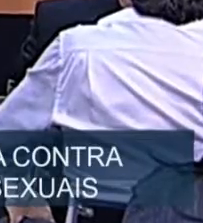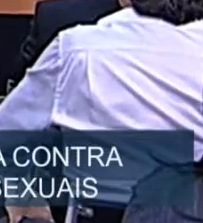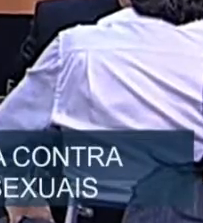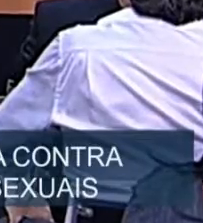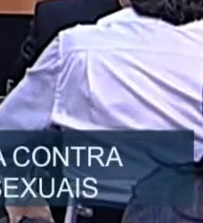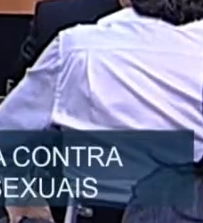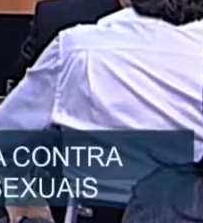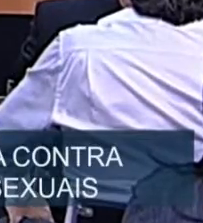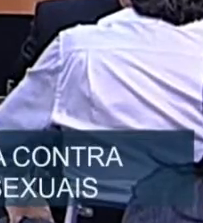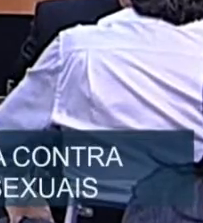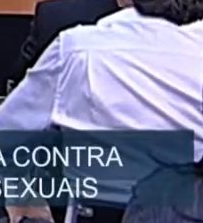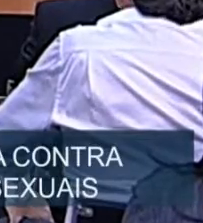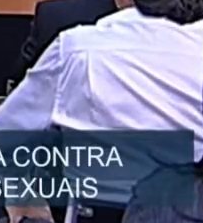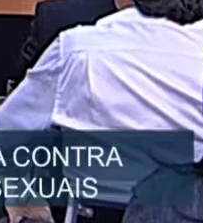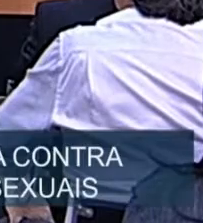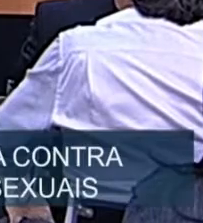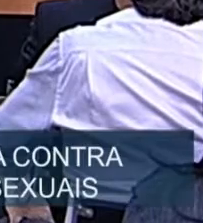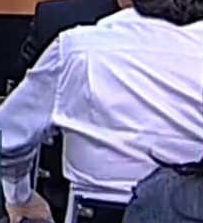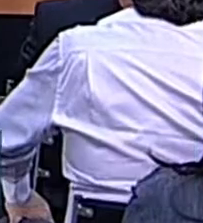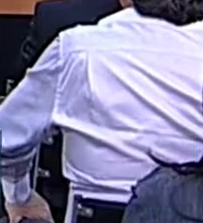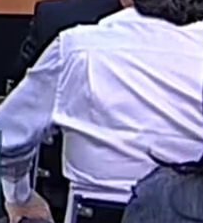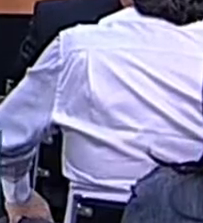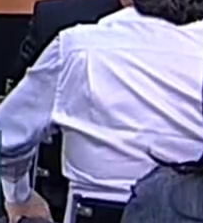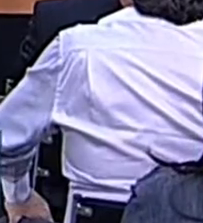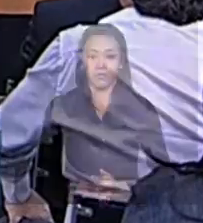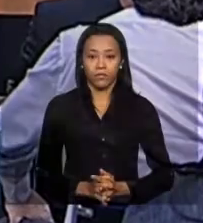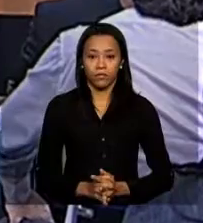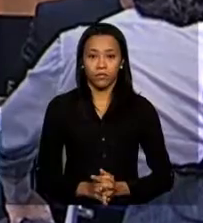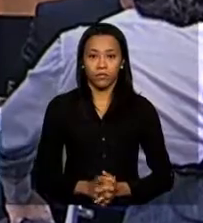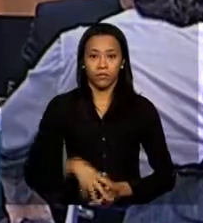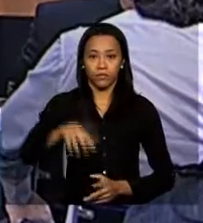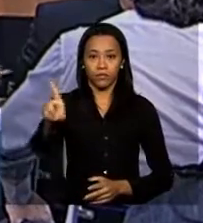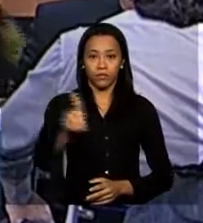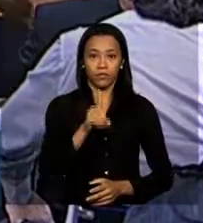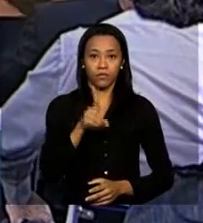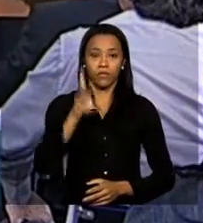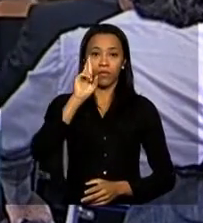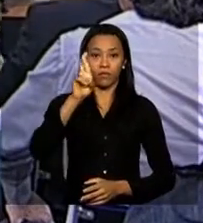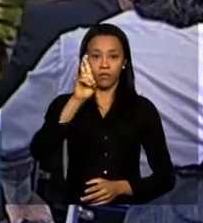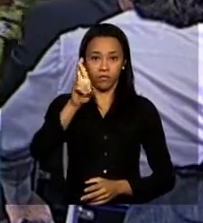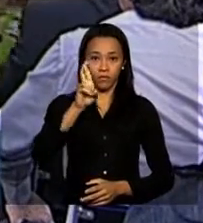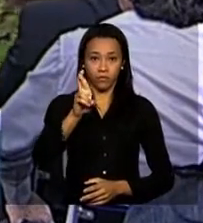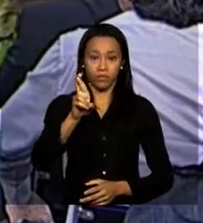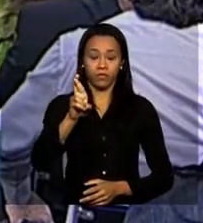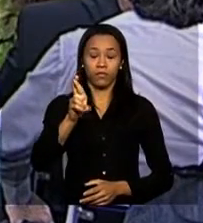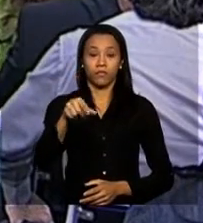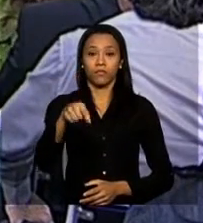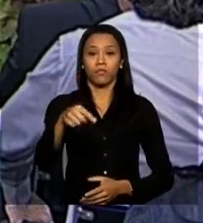O representante do Ministério da Justiça, o secretário-executivo Marivaldo Castro Pereira.